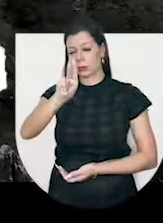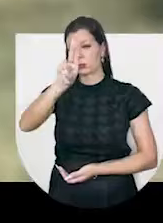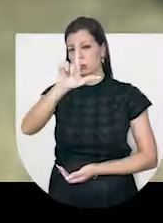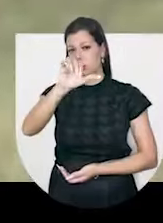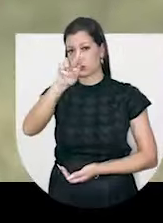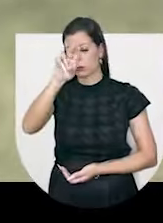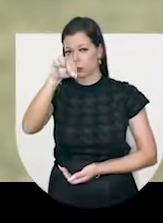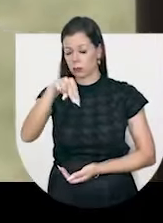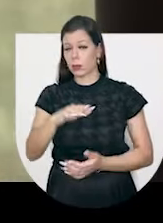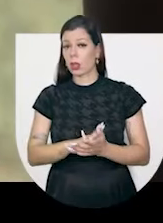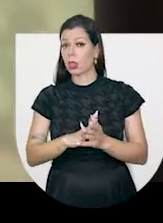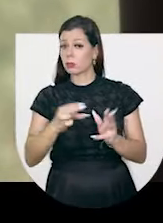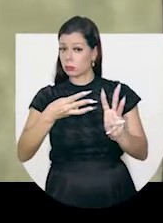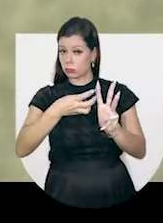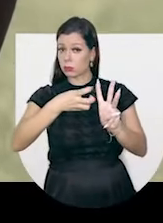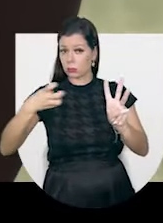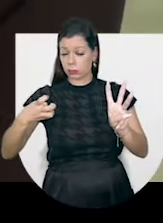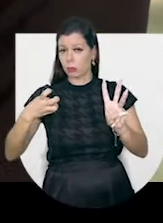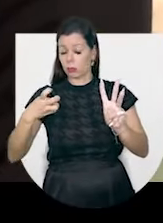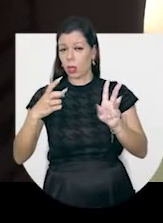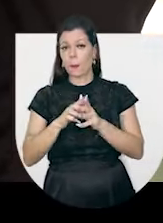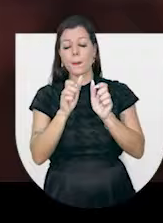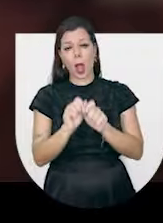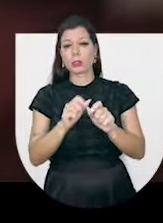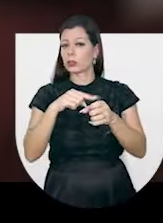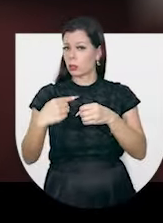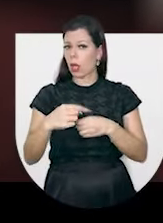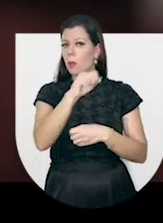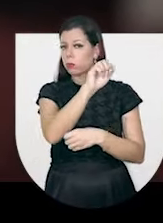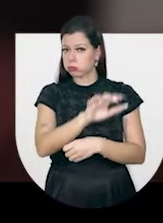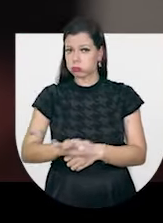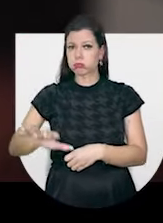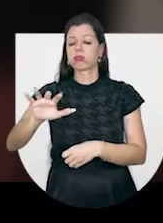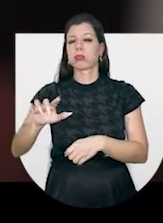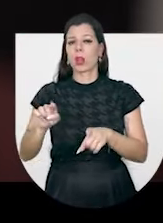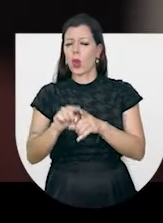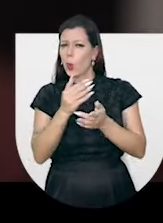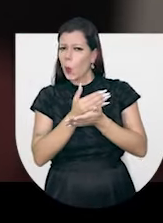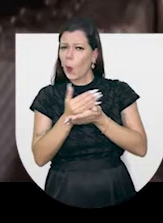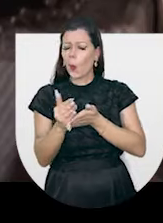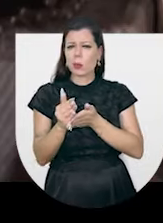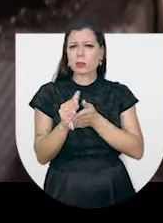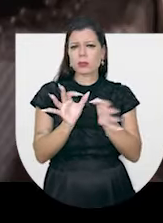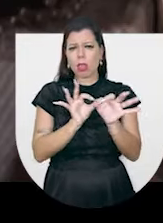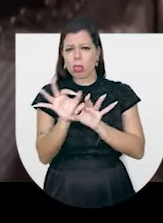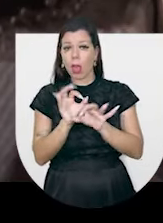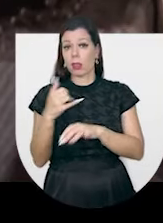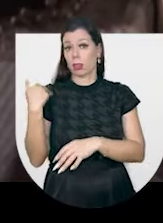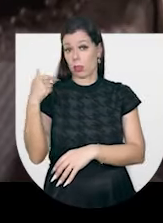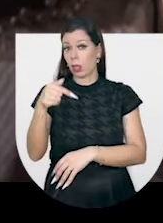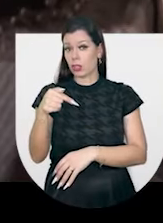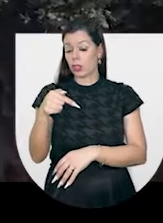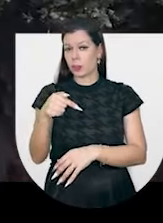Sou Sullivan Barros Pereira, sou da etnia Terena, da aldeia Limão Verde, município de Aquidauana, e comecei a fazer